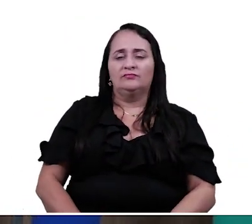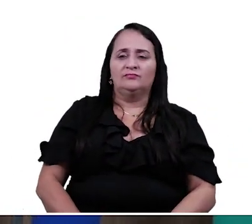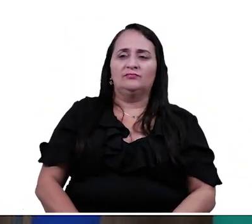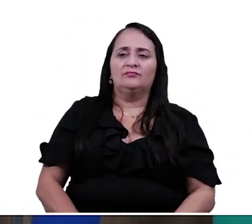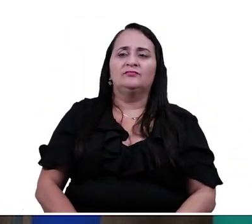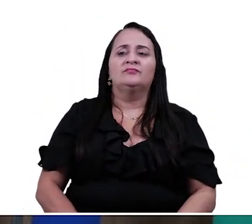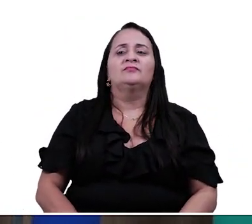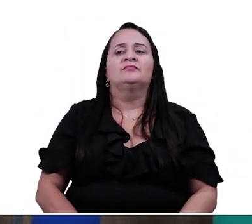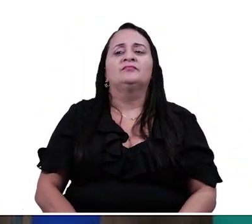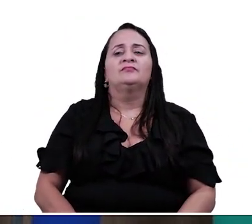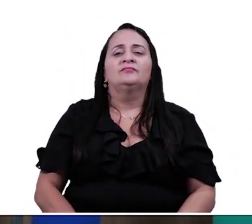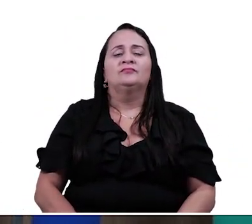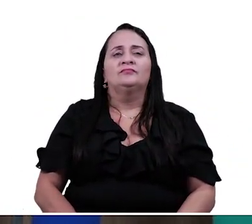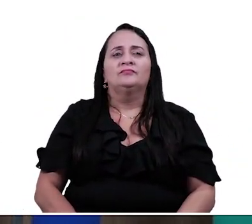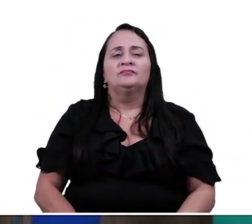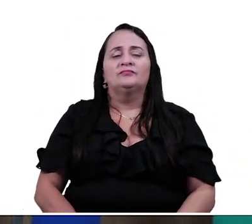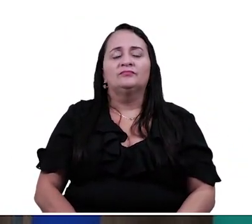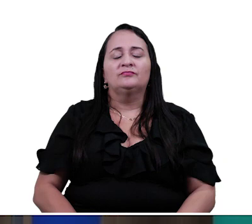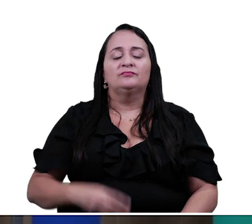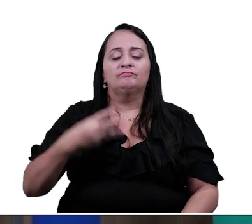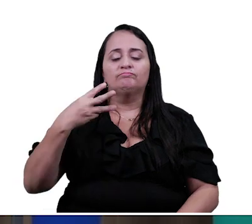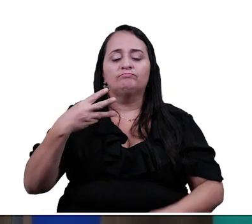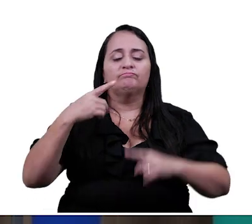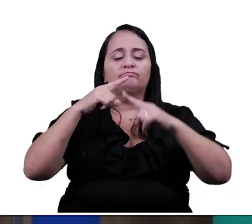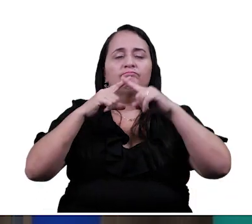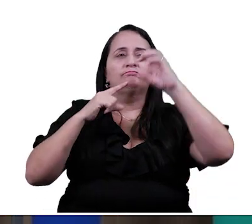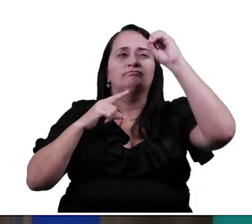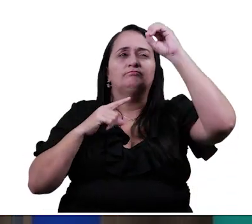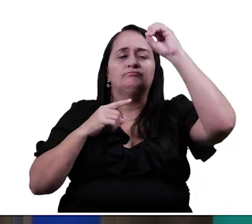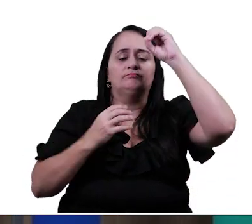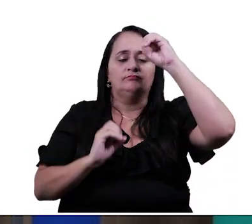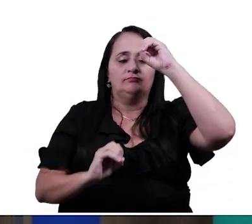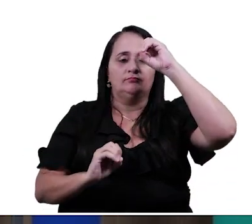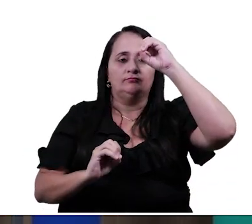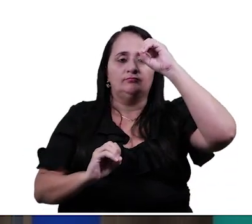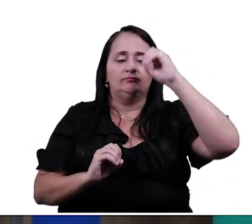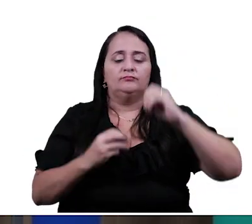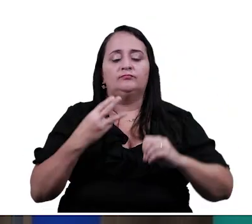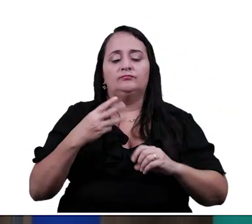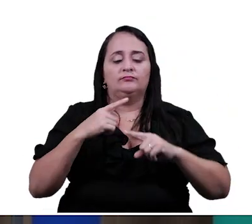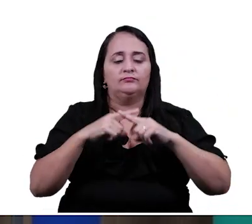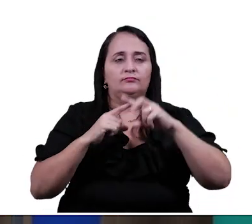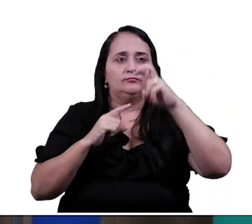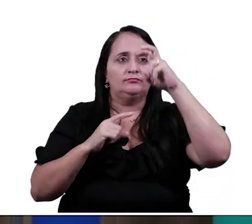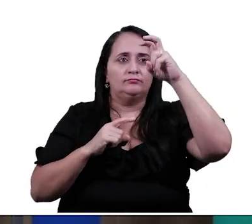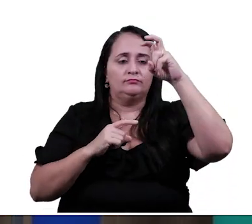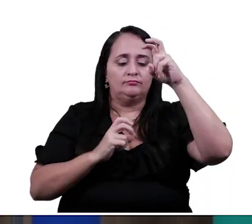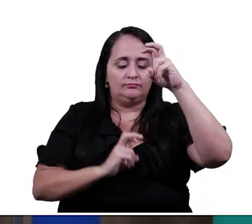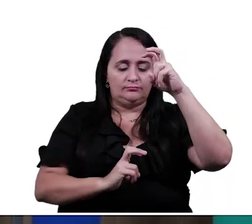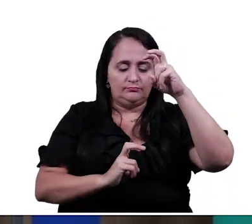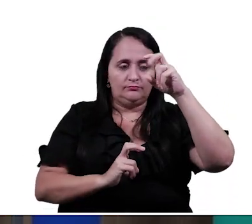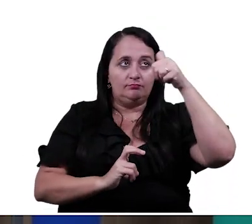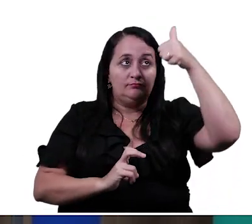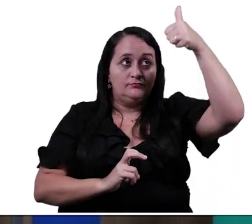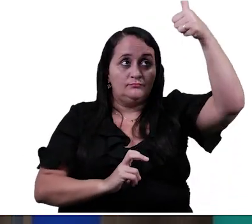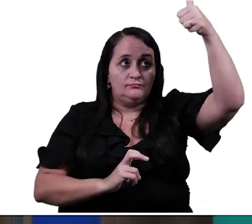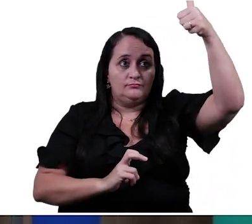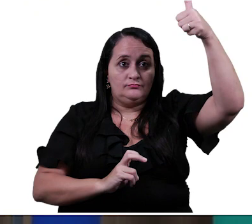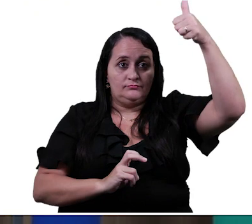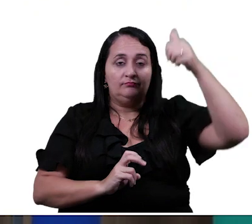Então, observe. 3 vezes 0, 0. 3 vezes 5, 15. Lembre que o